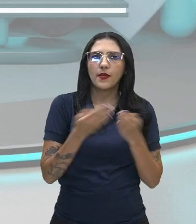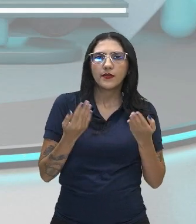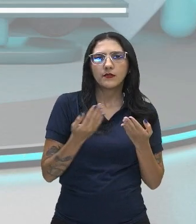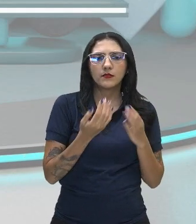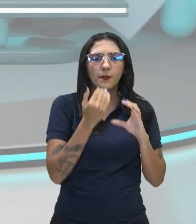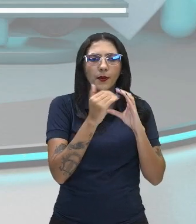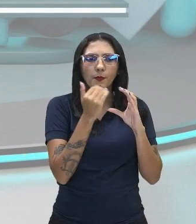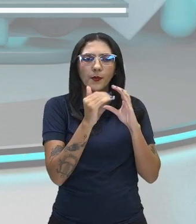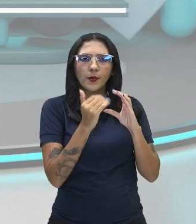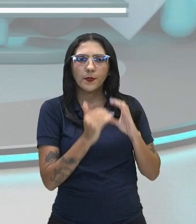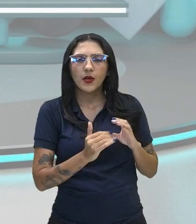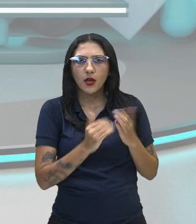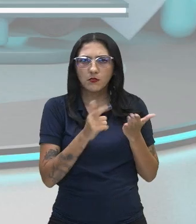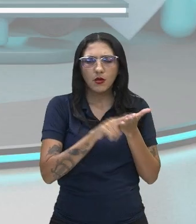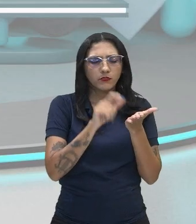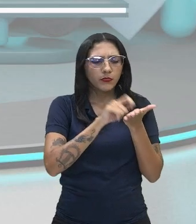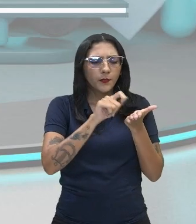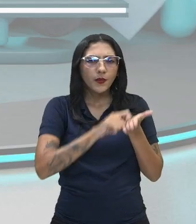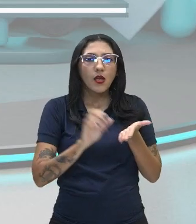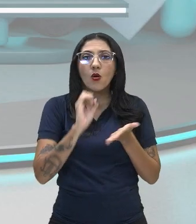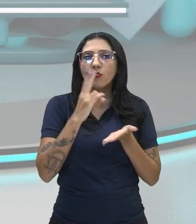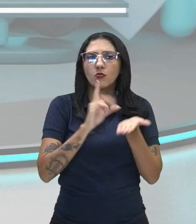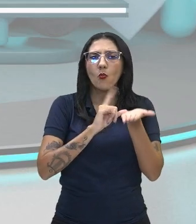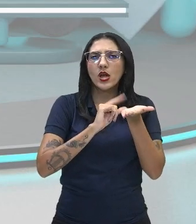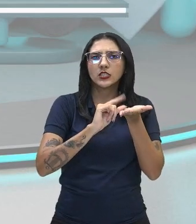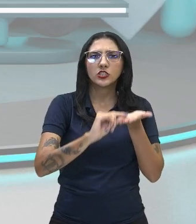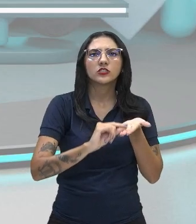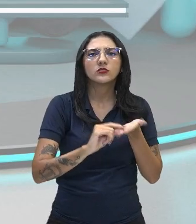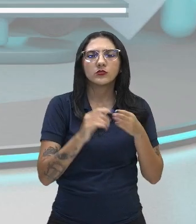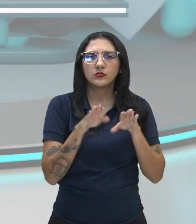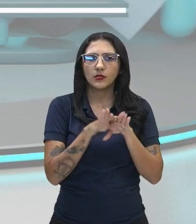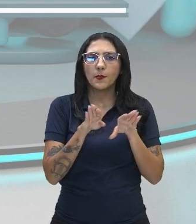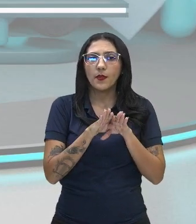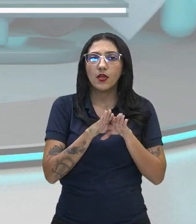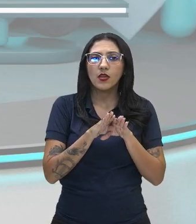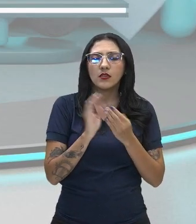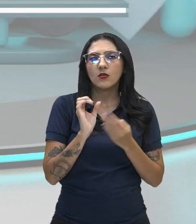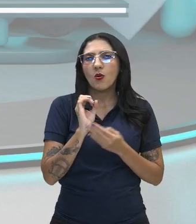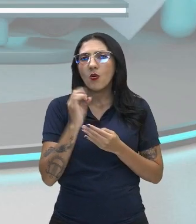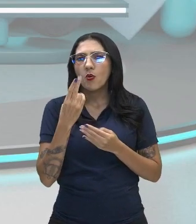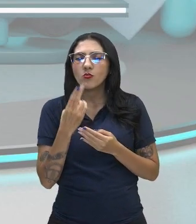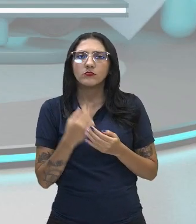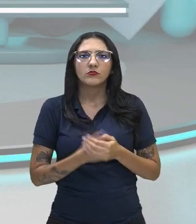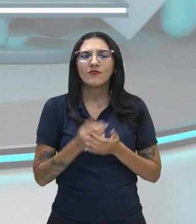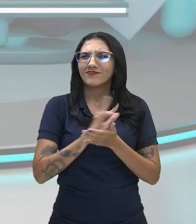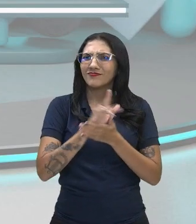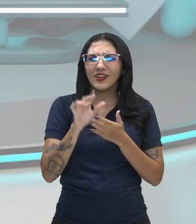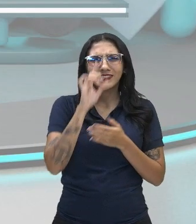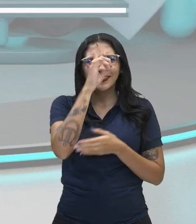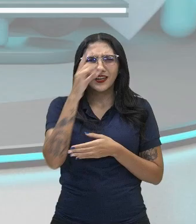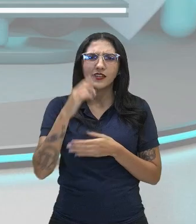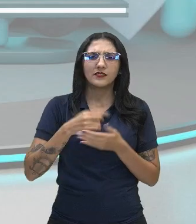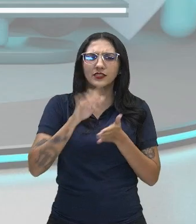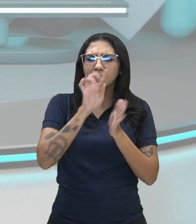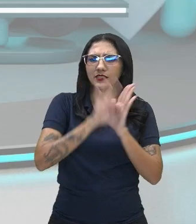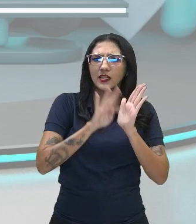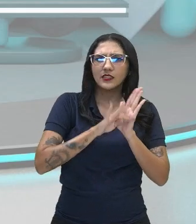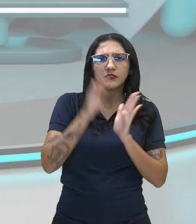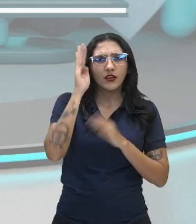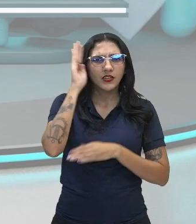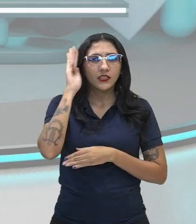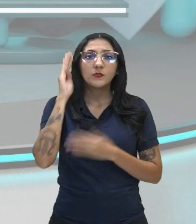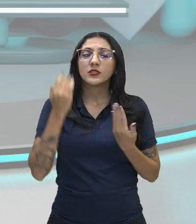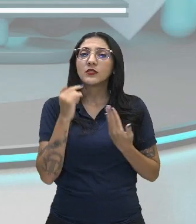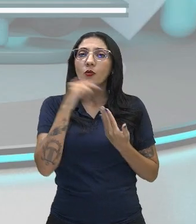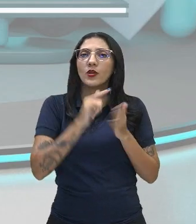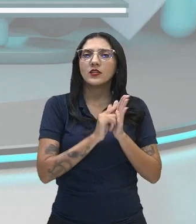bilhete, eu tenho um artigo, eu escrevo um artigo, uma tese. Isso é o gênero textual.